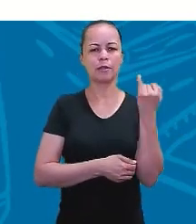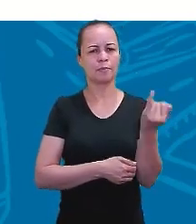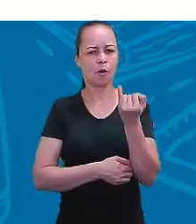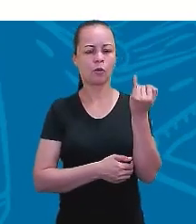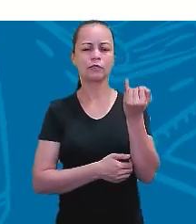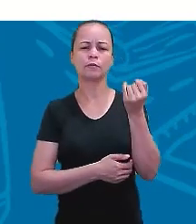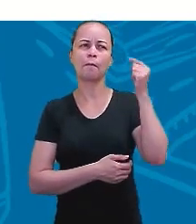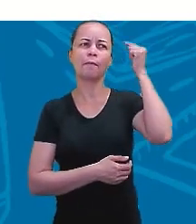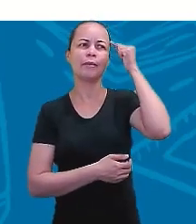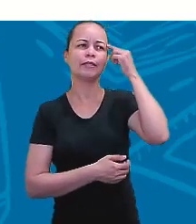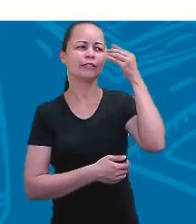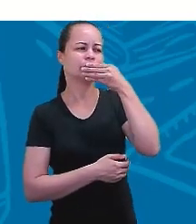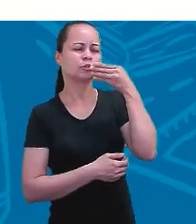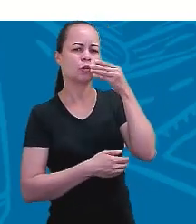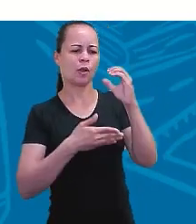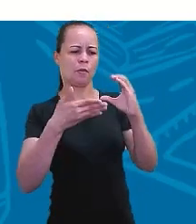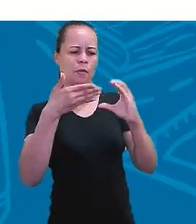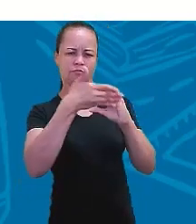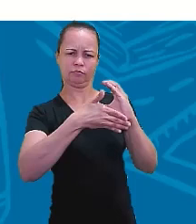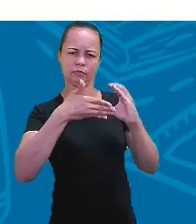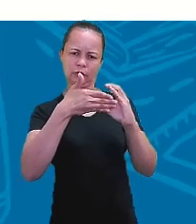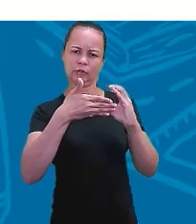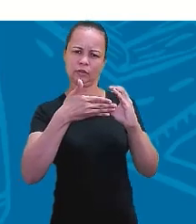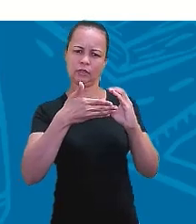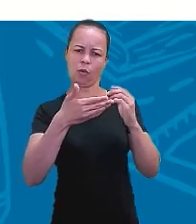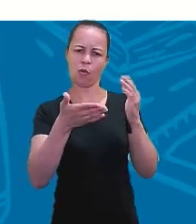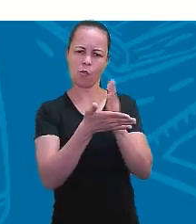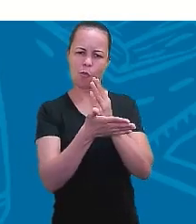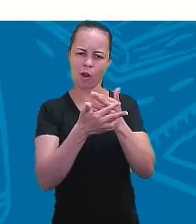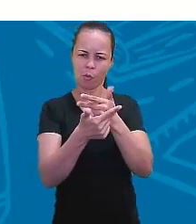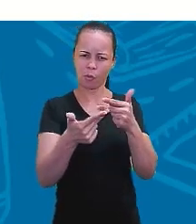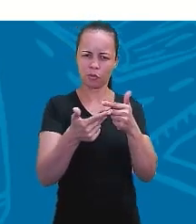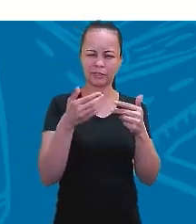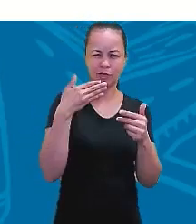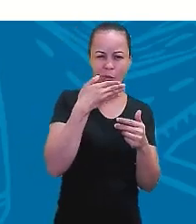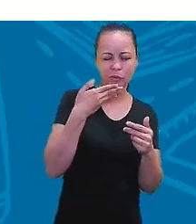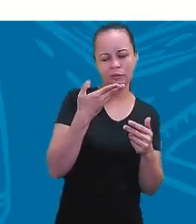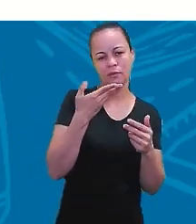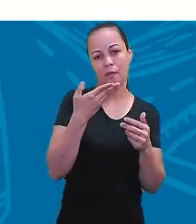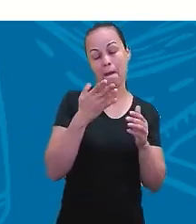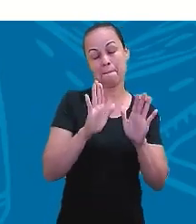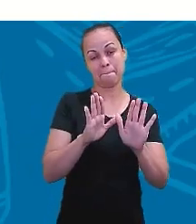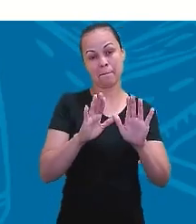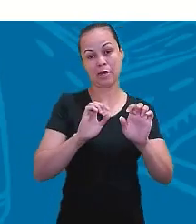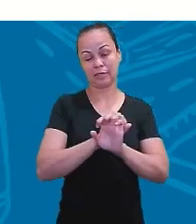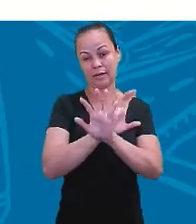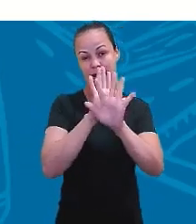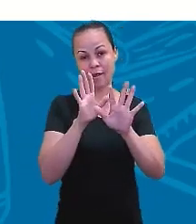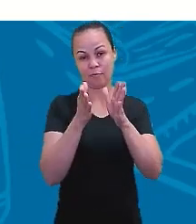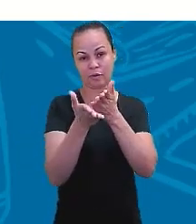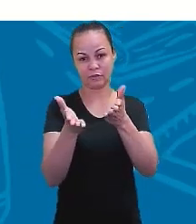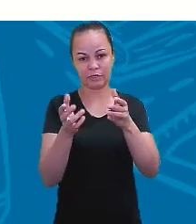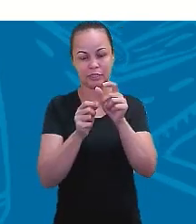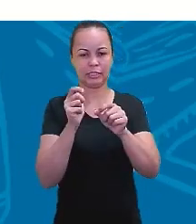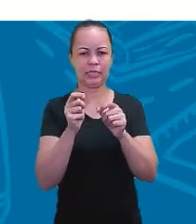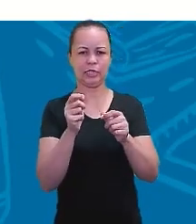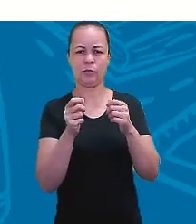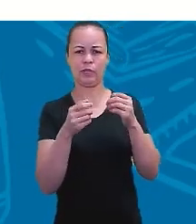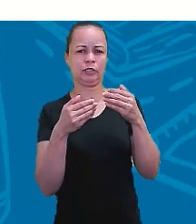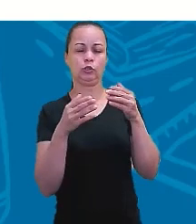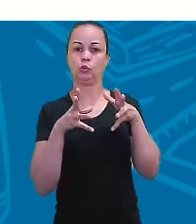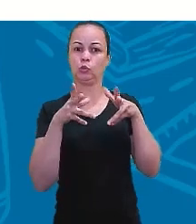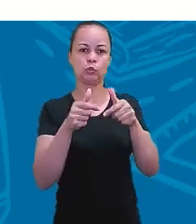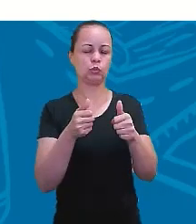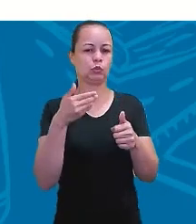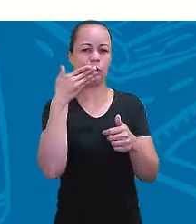em açúcar, pensou em carboidrato, pensou em algo doce. Mas eu quero deixar bem claro para você que nem todo açúcar é doce. Um exemplo disso é a celulose,